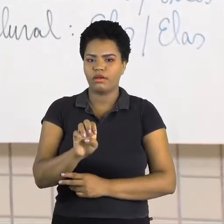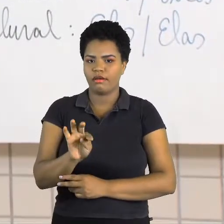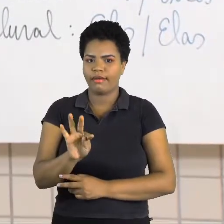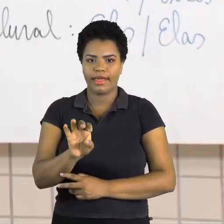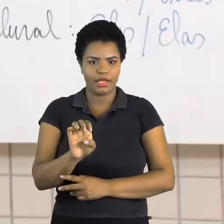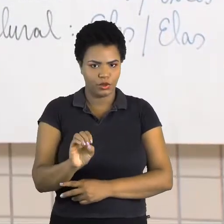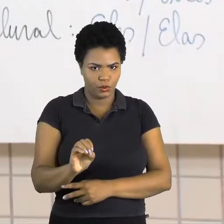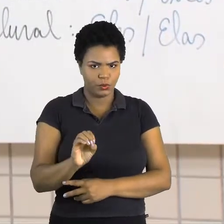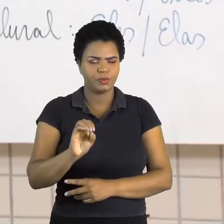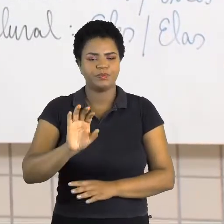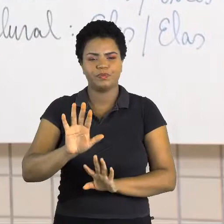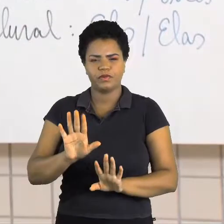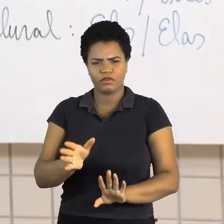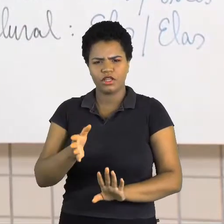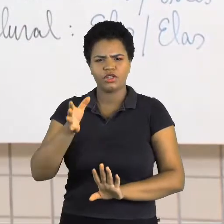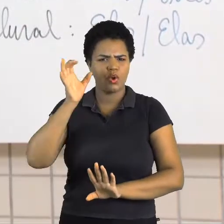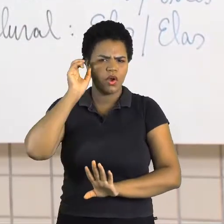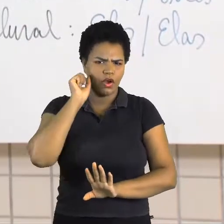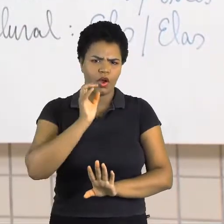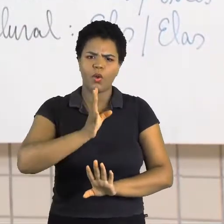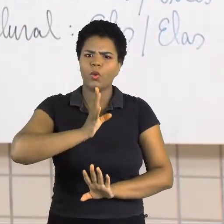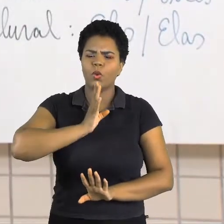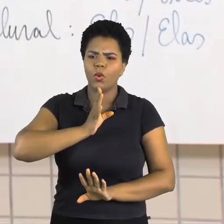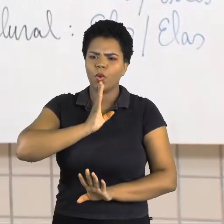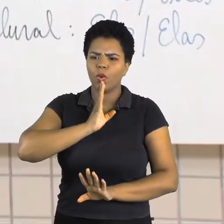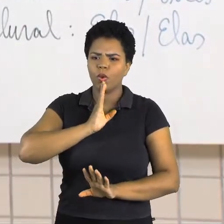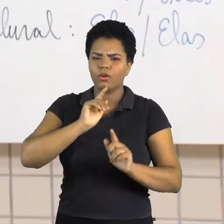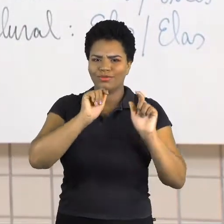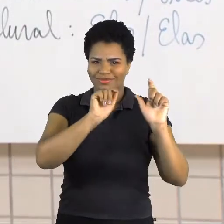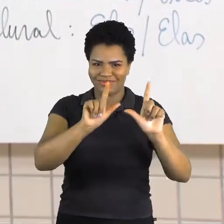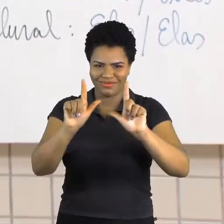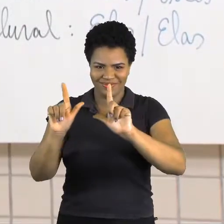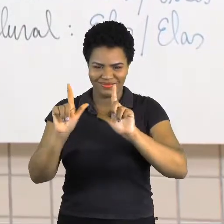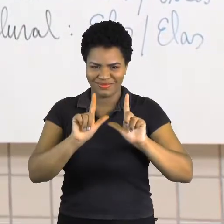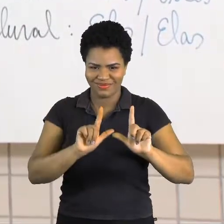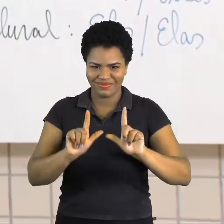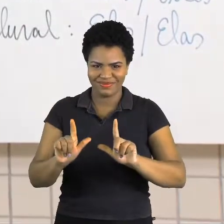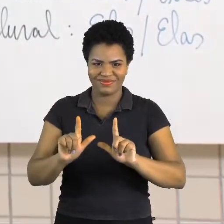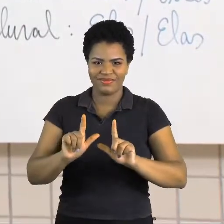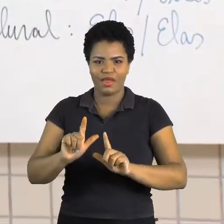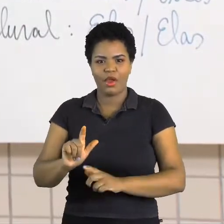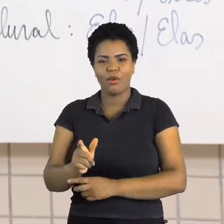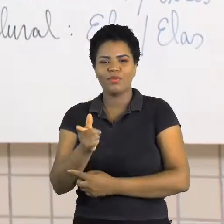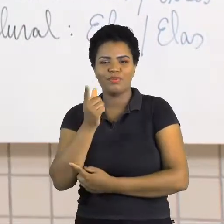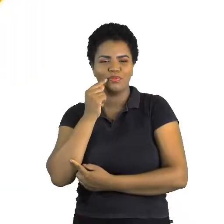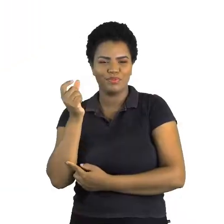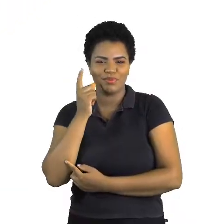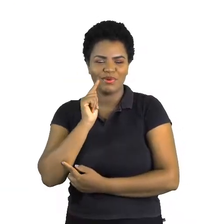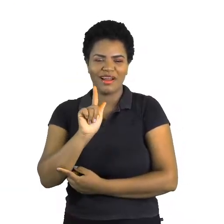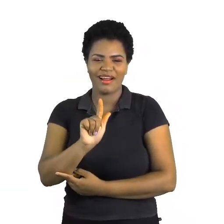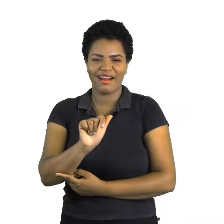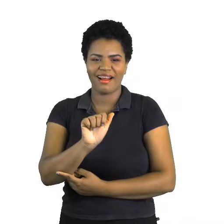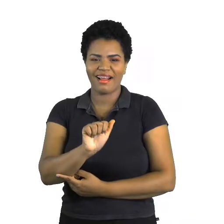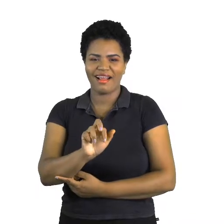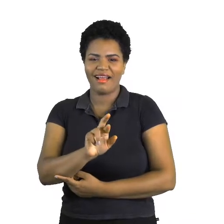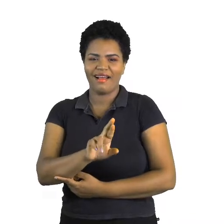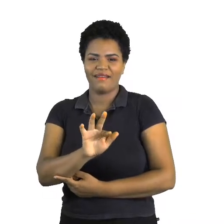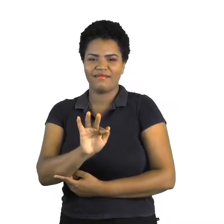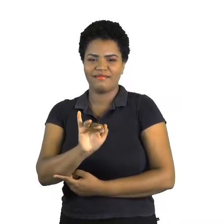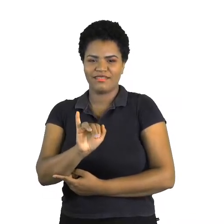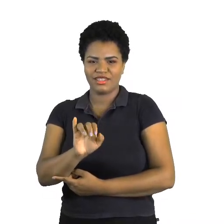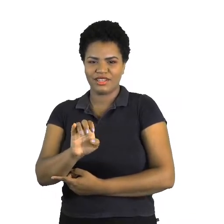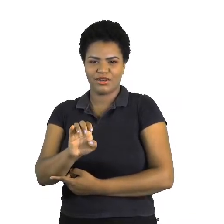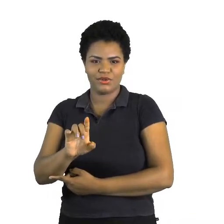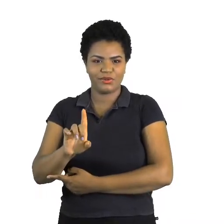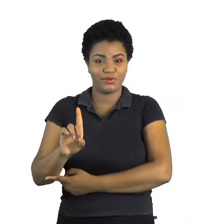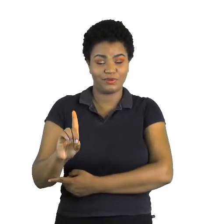Vocês já ouviram, já conhecem a tirinha do Garfield? Observe aí na sua telinha. Fava, você poderia fazer